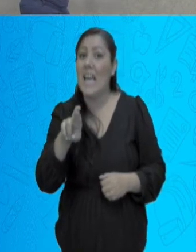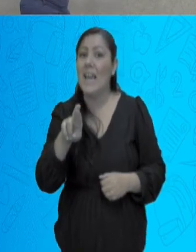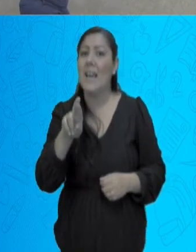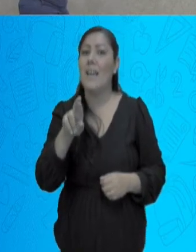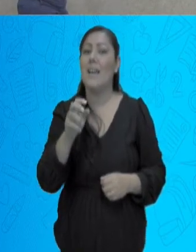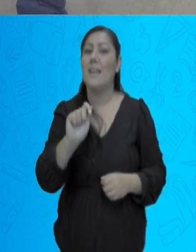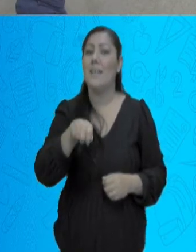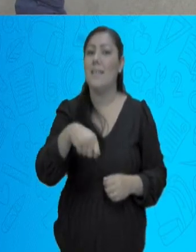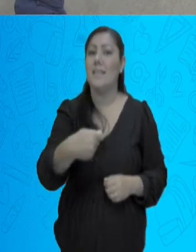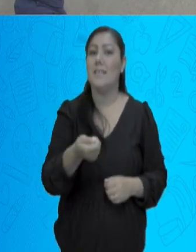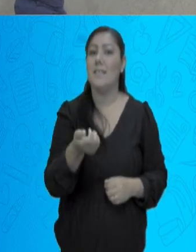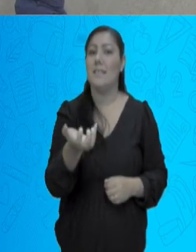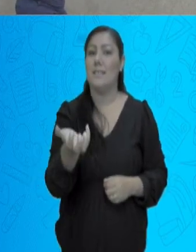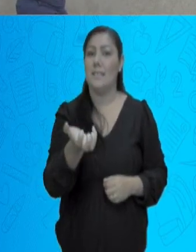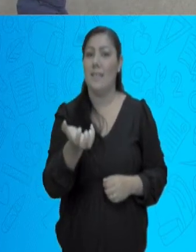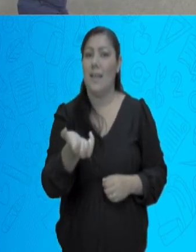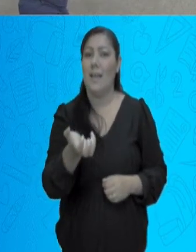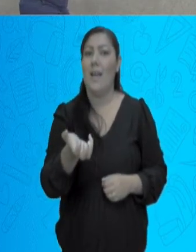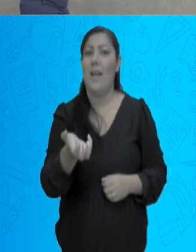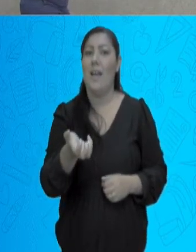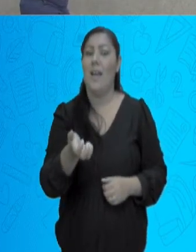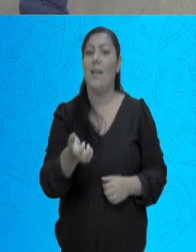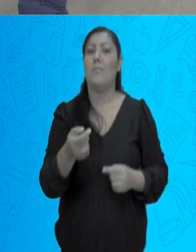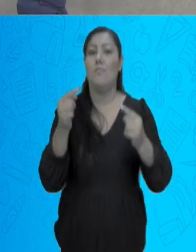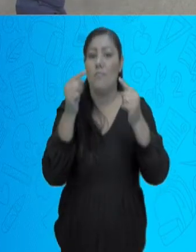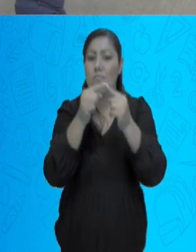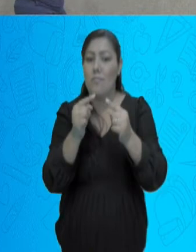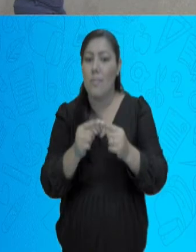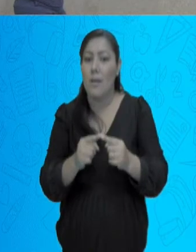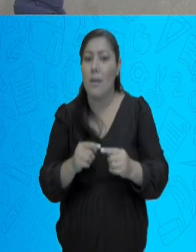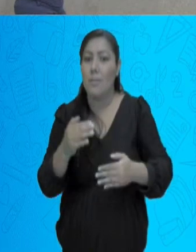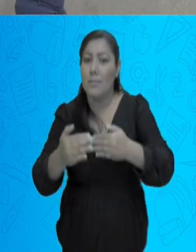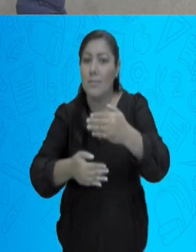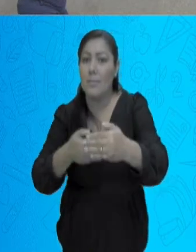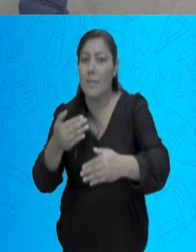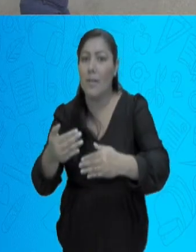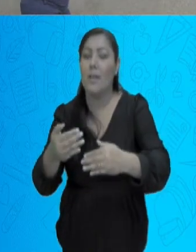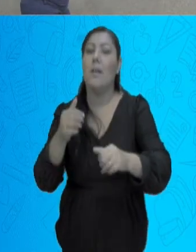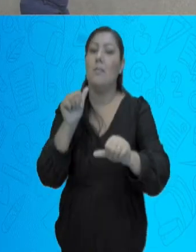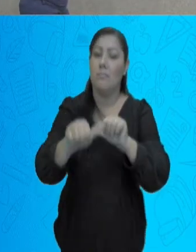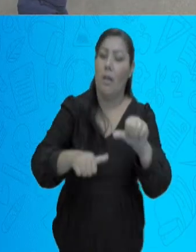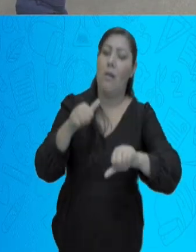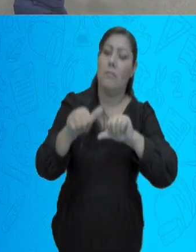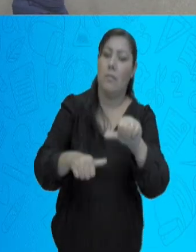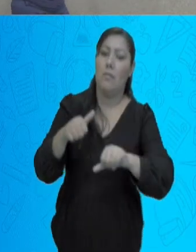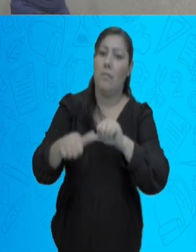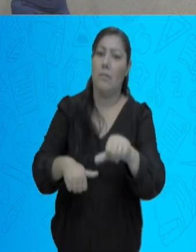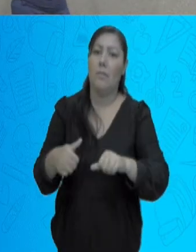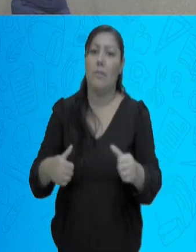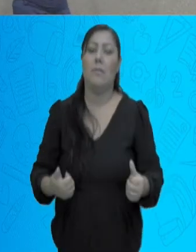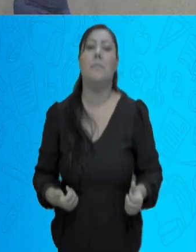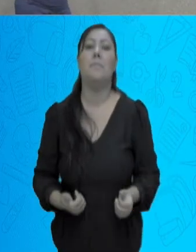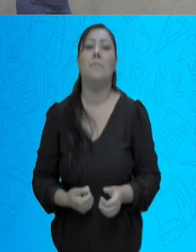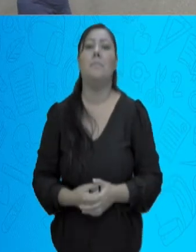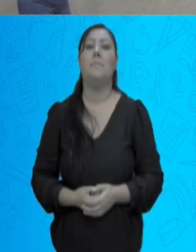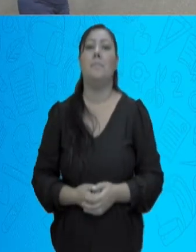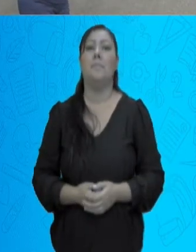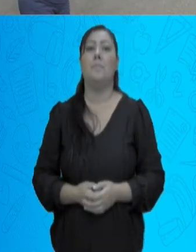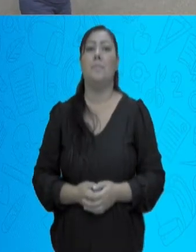querer mudou totalmente quando eu conjuguei lá no pretérito mais que perfeito, que é eu quisera,